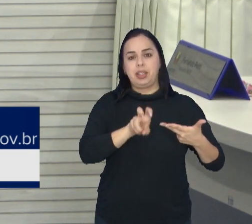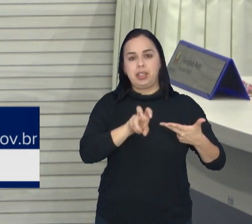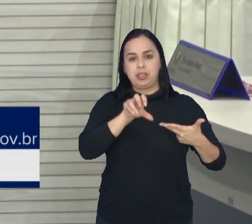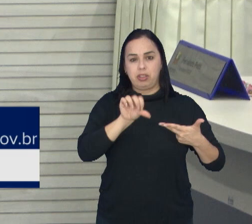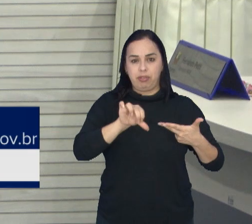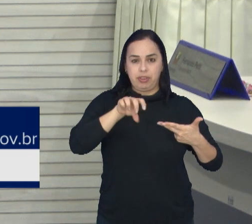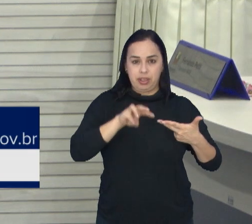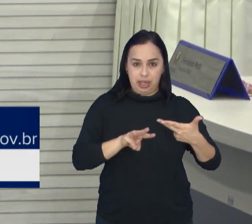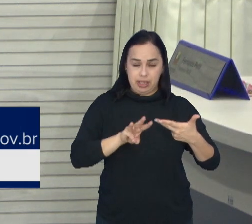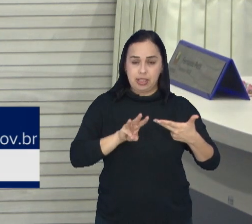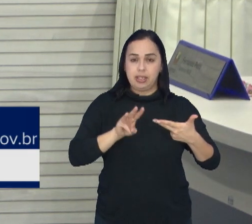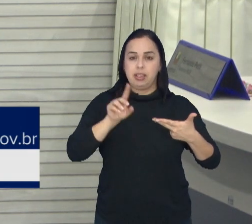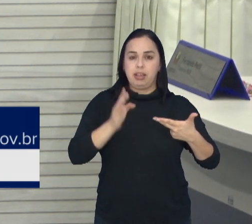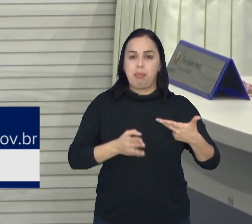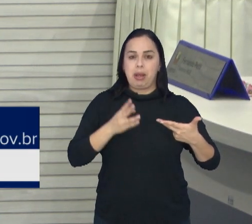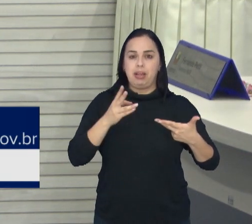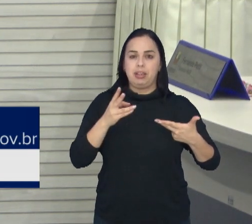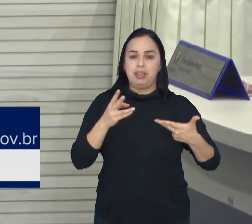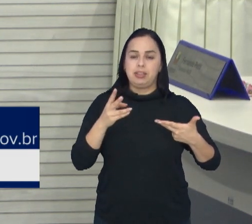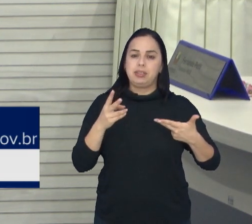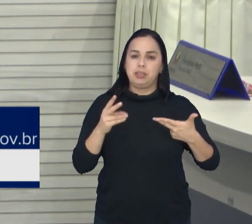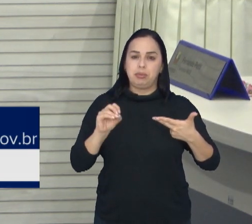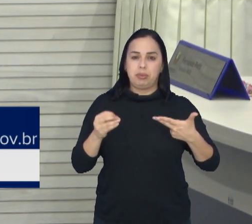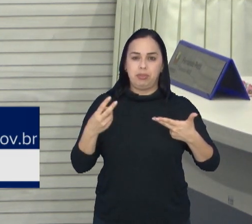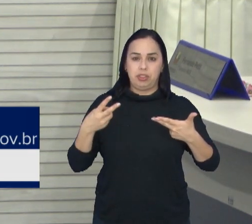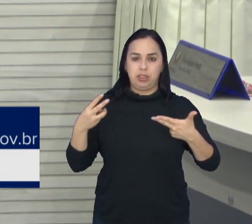1593/2022 dos vereadores doutor Zé Cláudio e demais.